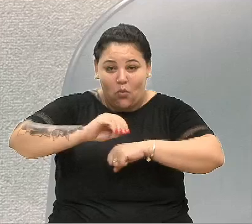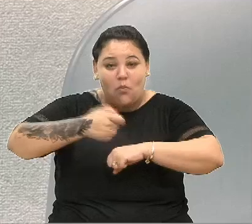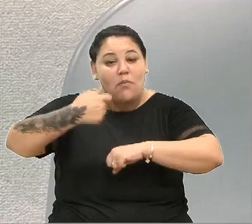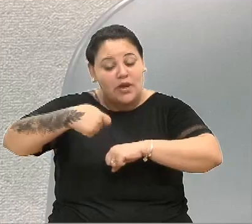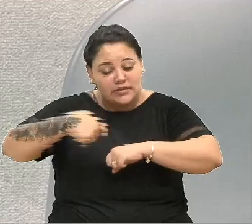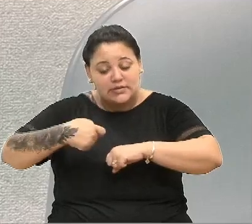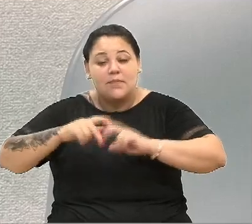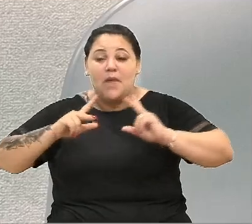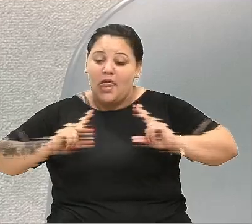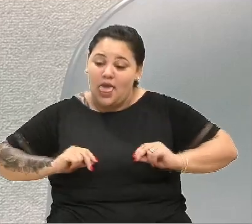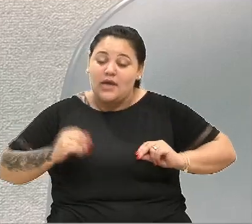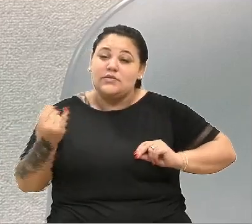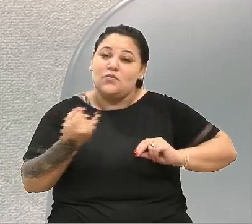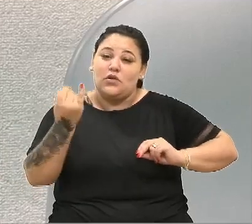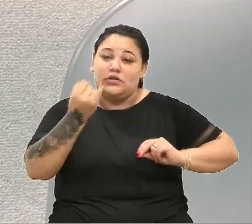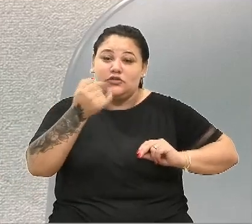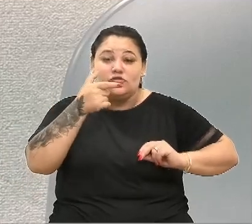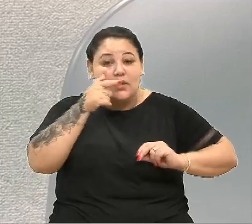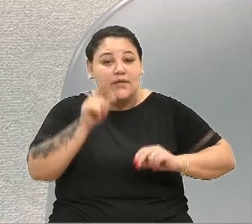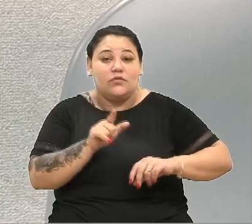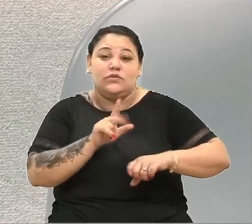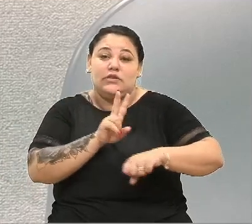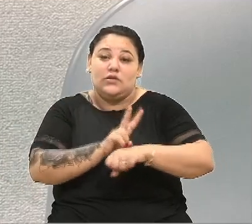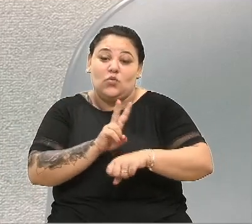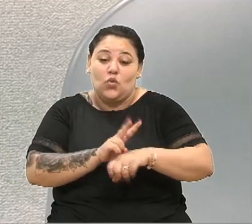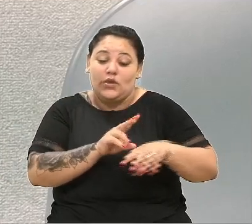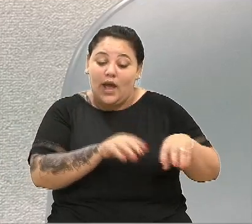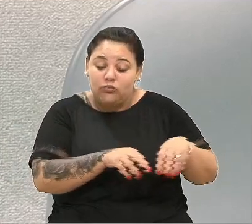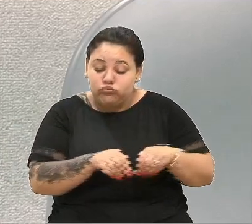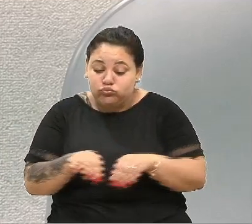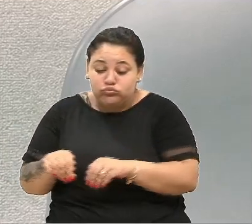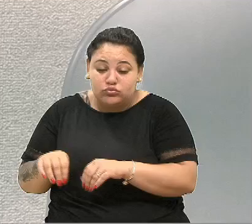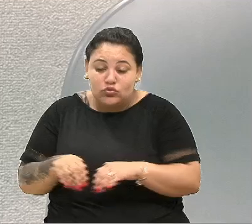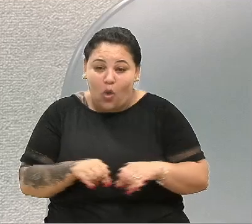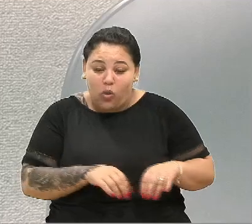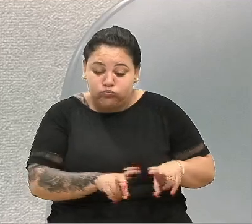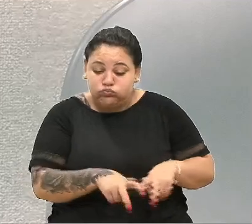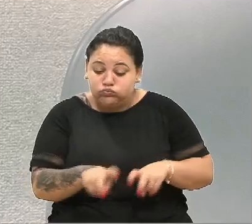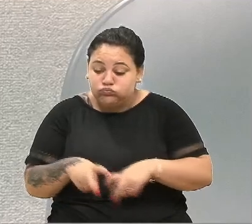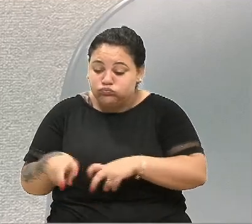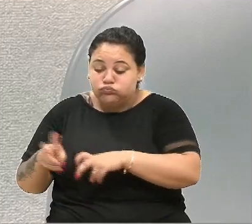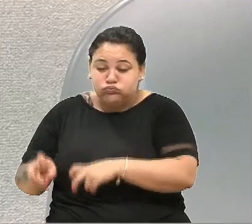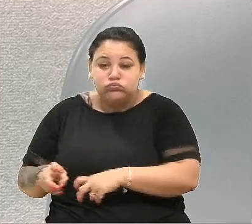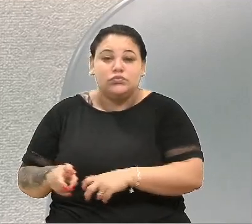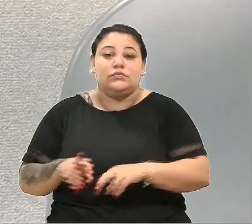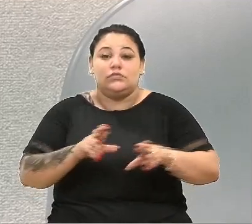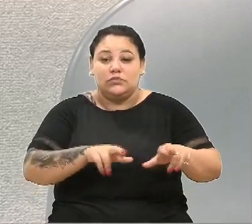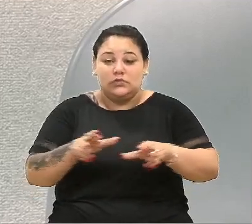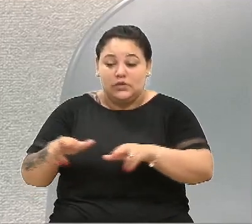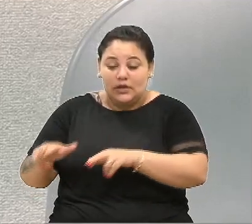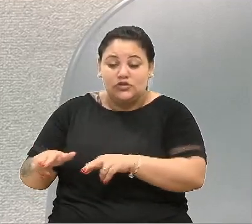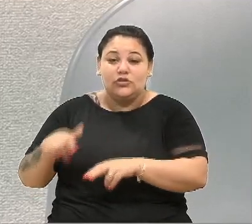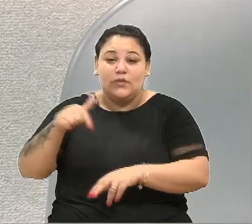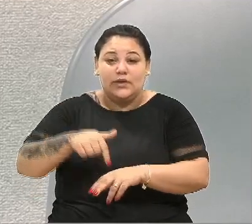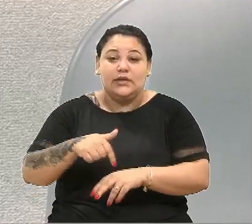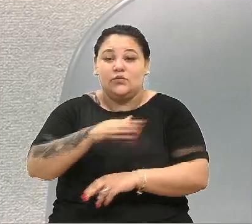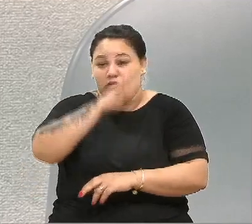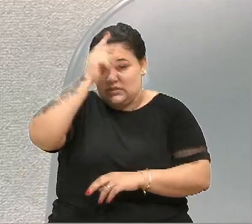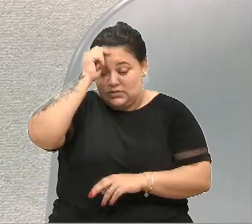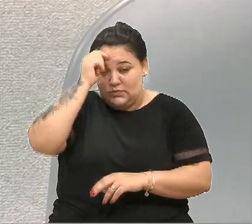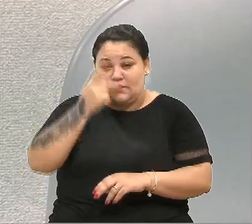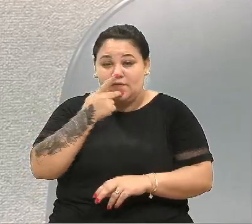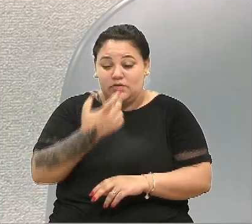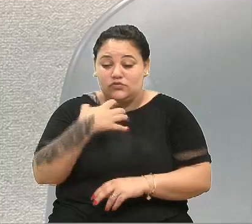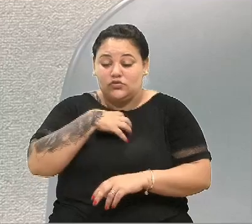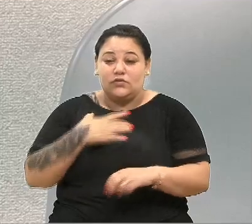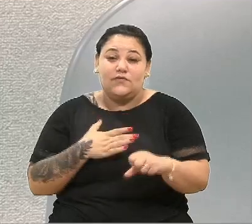e importante para a manutenção da fertilidade dos solos rurais do município, manifesta-se de